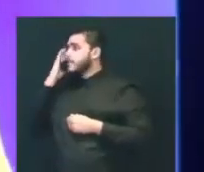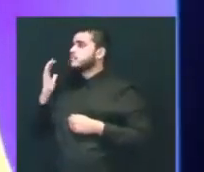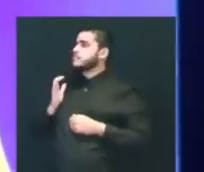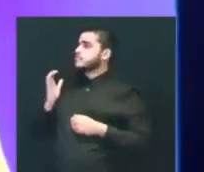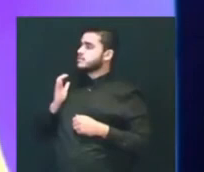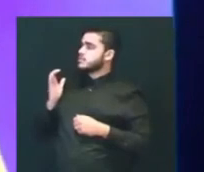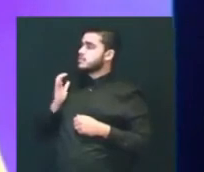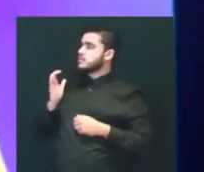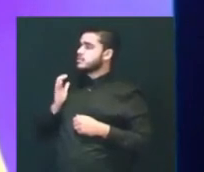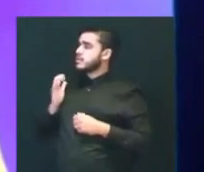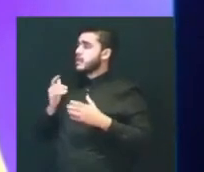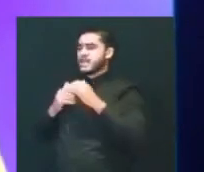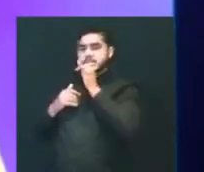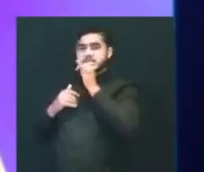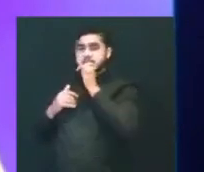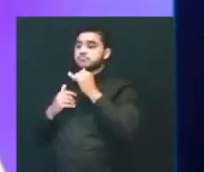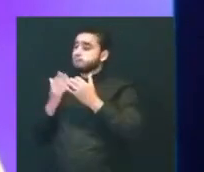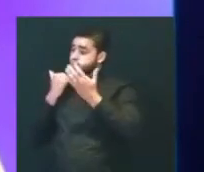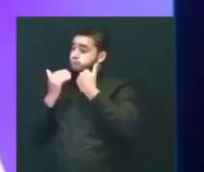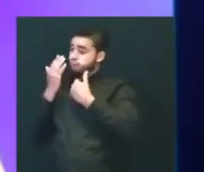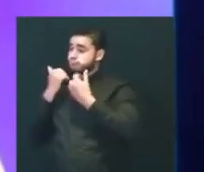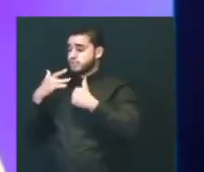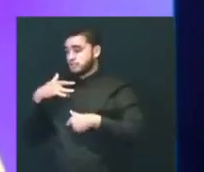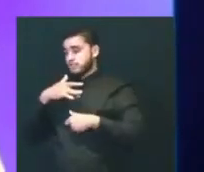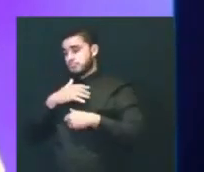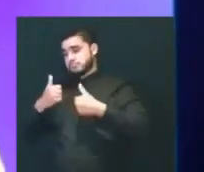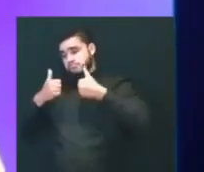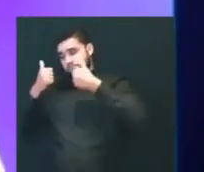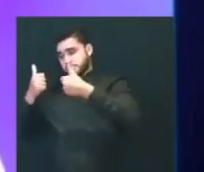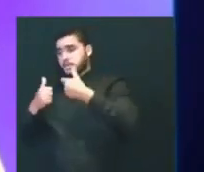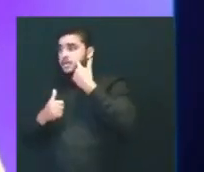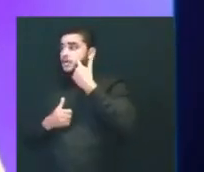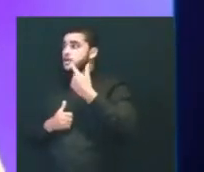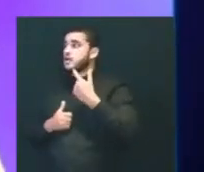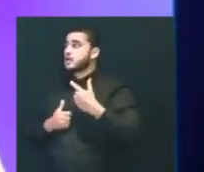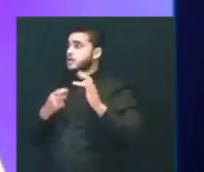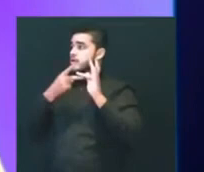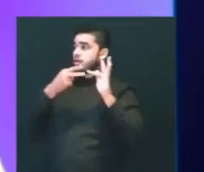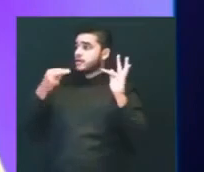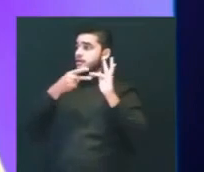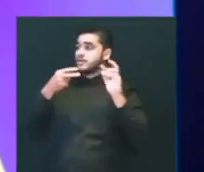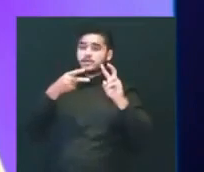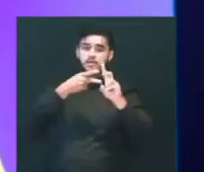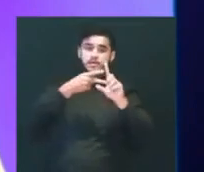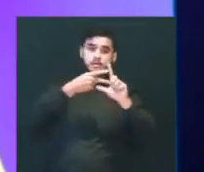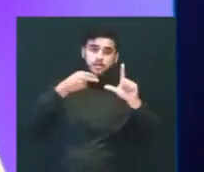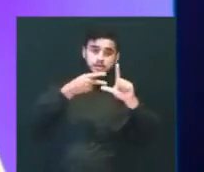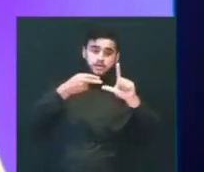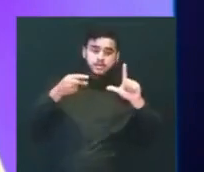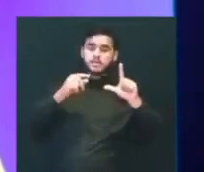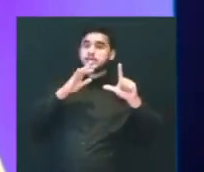financeira mais debilitada tem dificuldade de acesso, às vezes, a alguns alimentos de qualidade, por exemplo, frutas e verduras sem